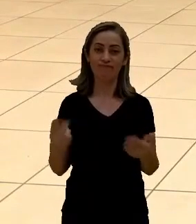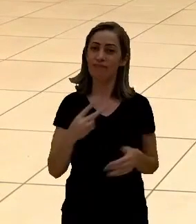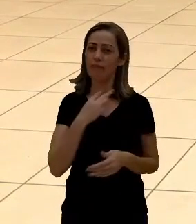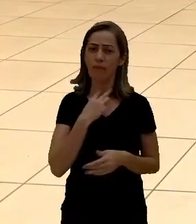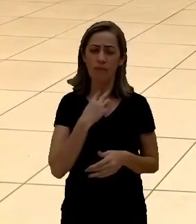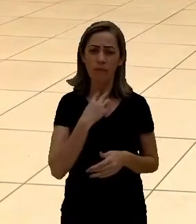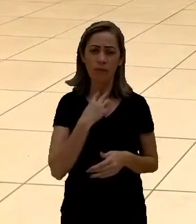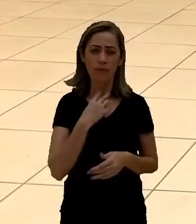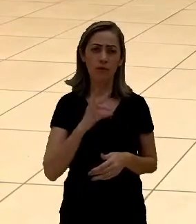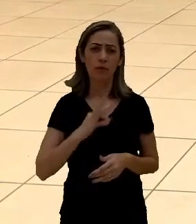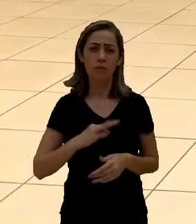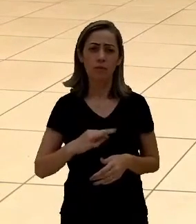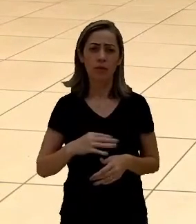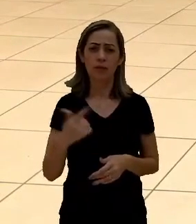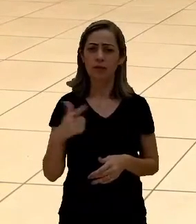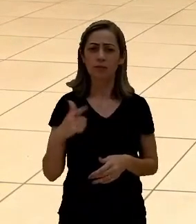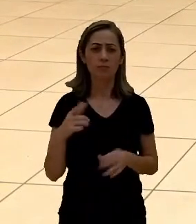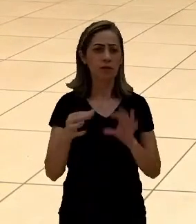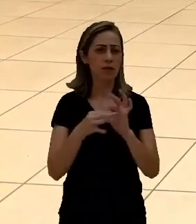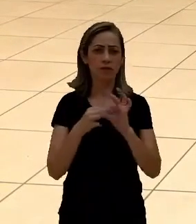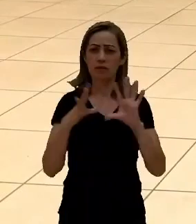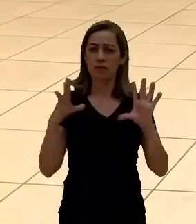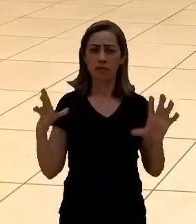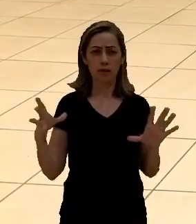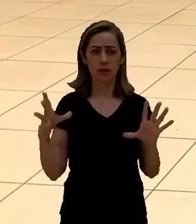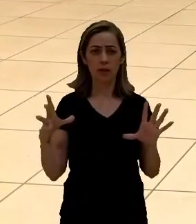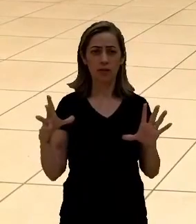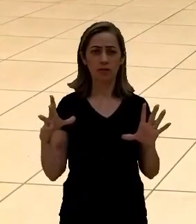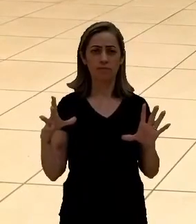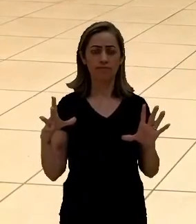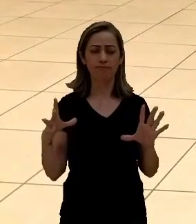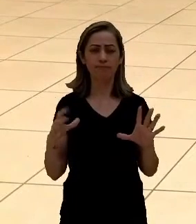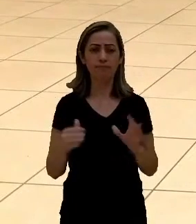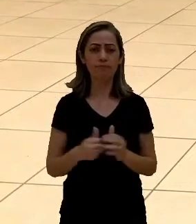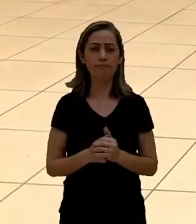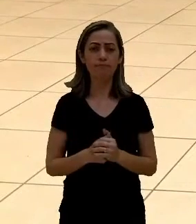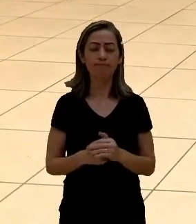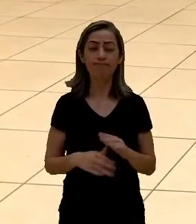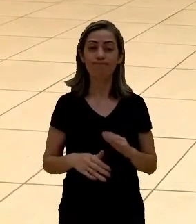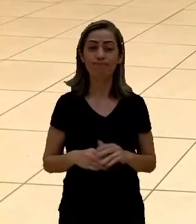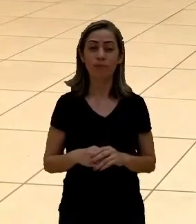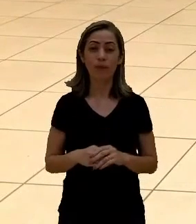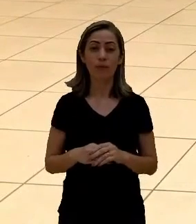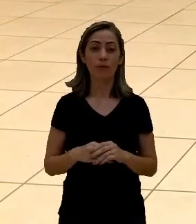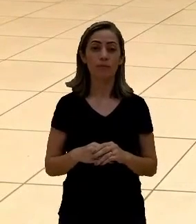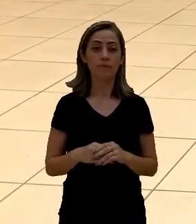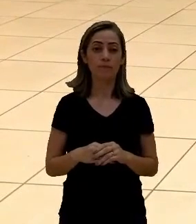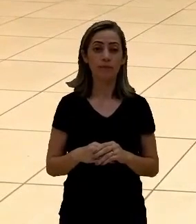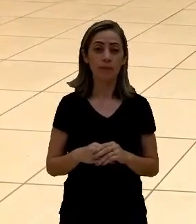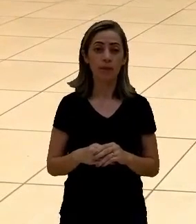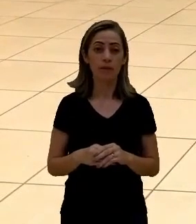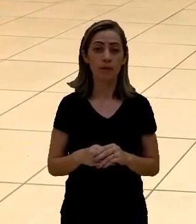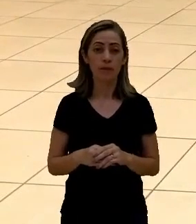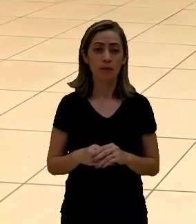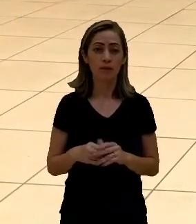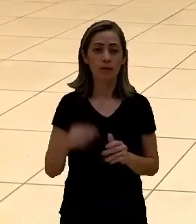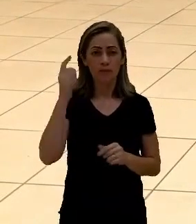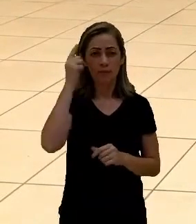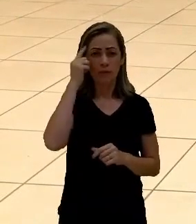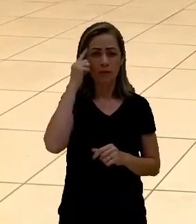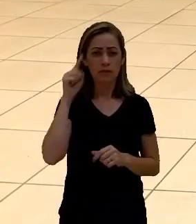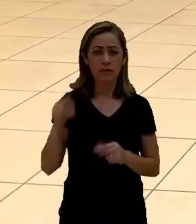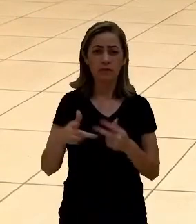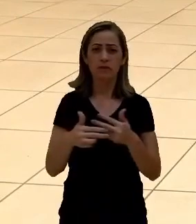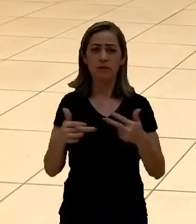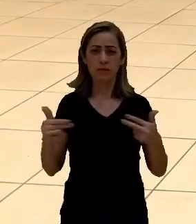padre não tem esta Liberdade Total assim então trazendo esta piadinha este essa